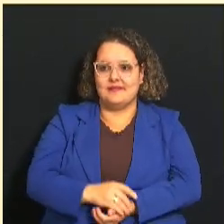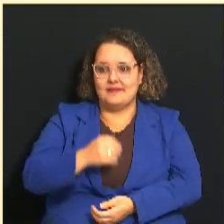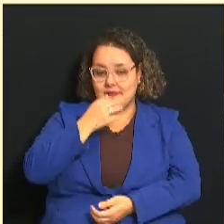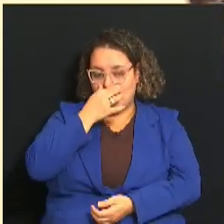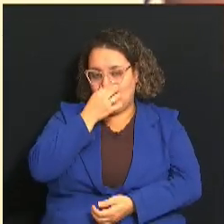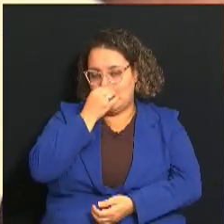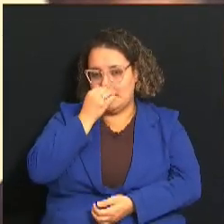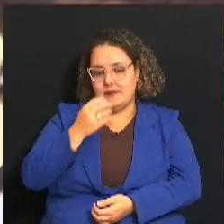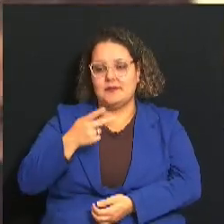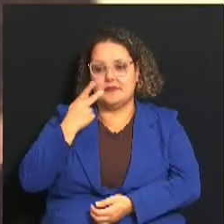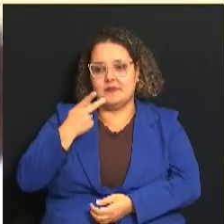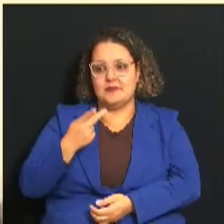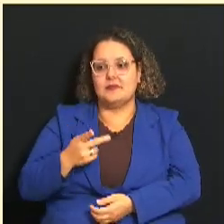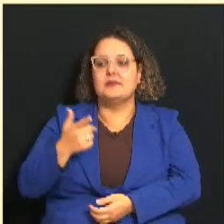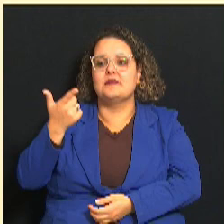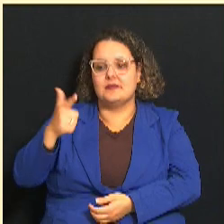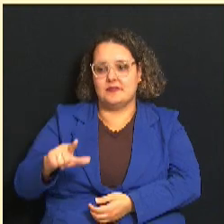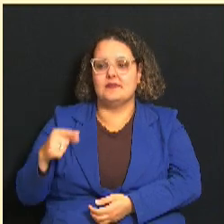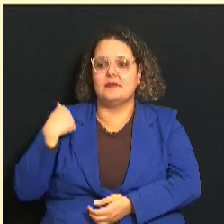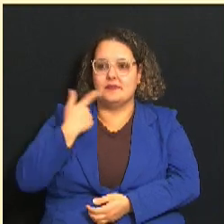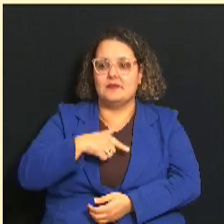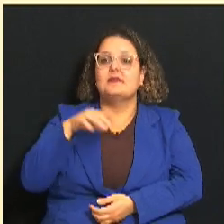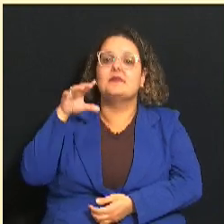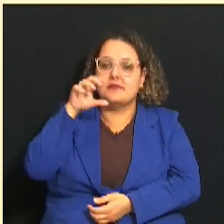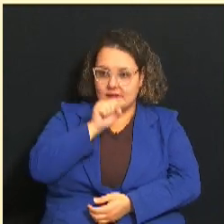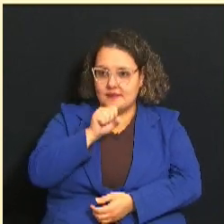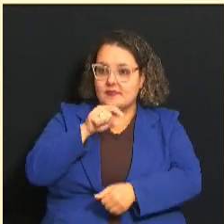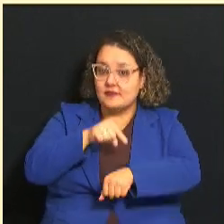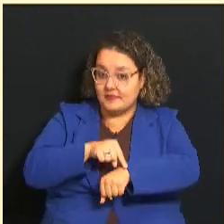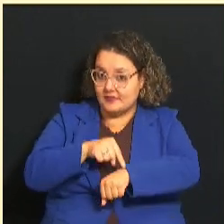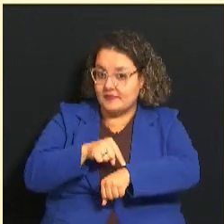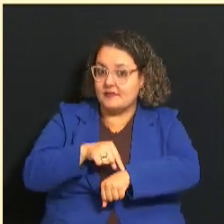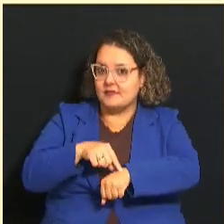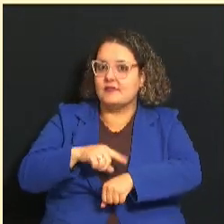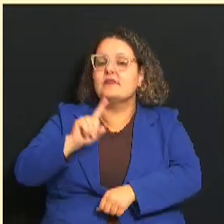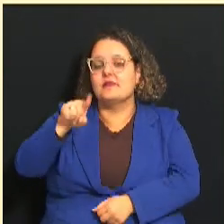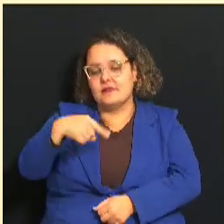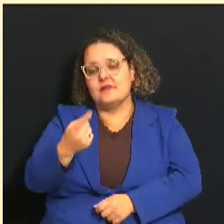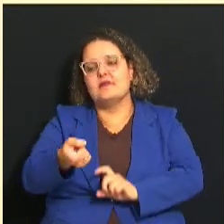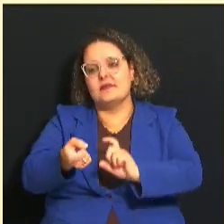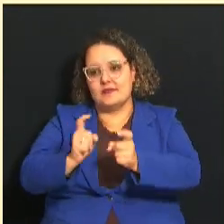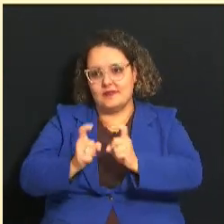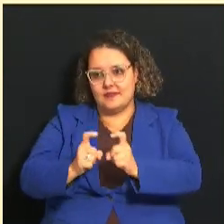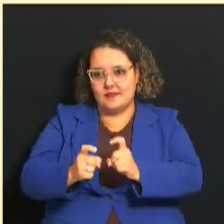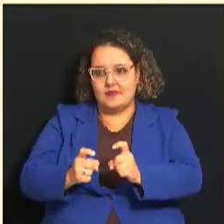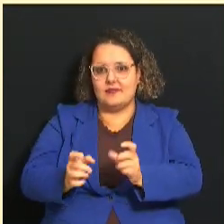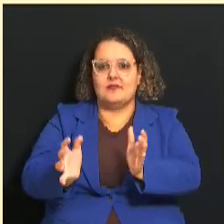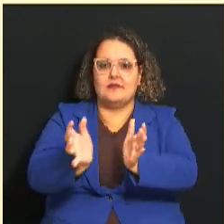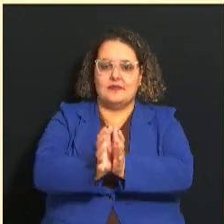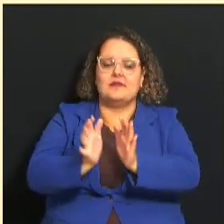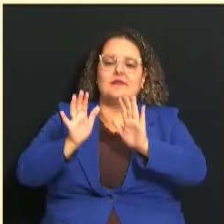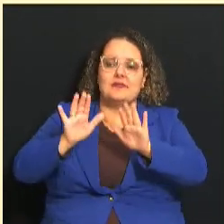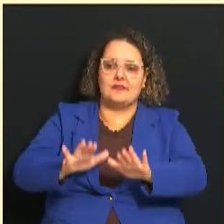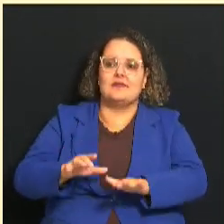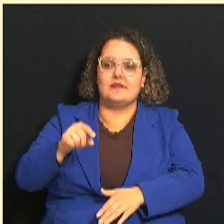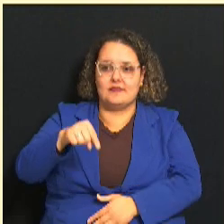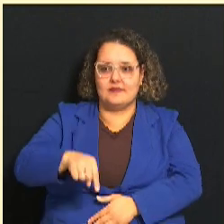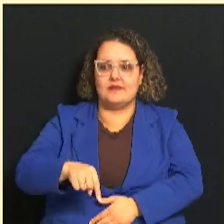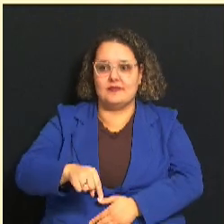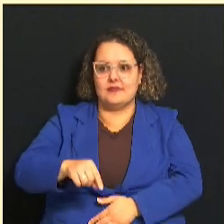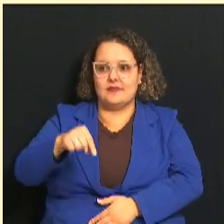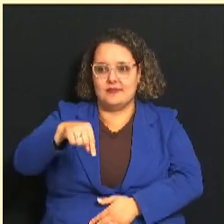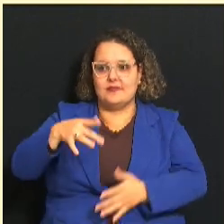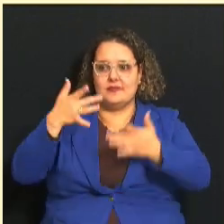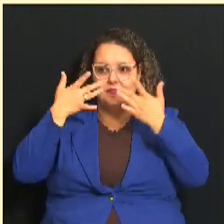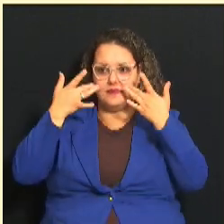falar, vocês ficam conosco que daqui a poucos minutos vamos ter outra reunião de uma comissão permanente aqui direto do Teatro